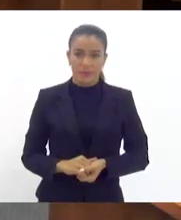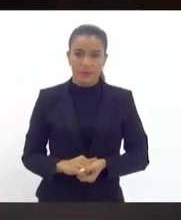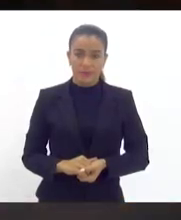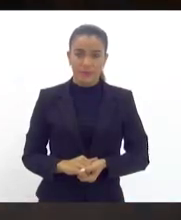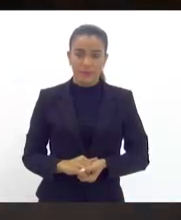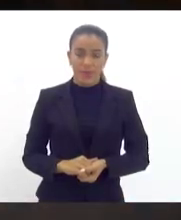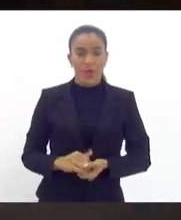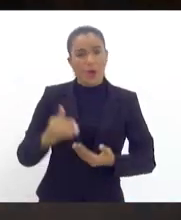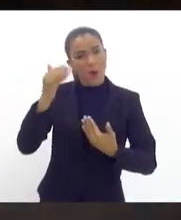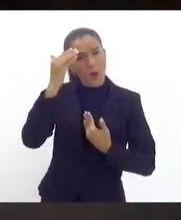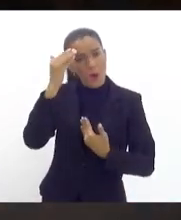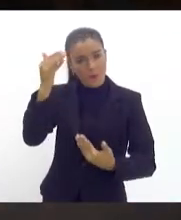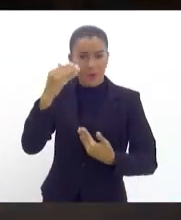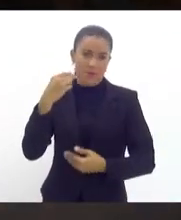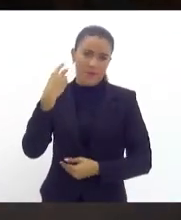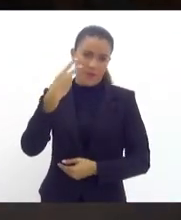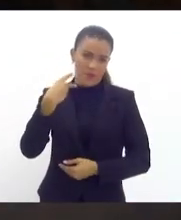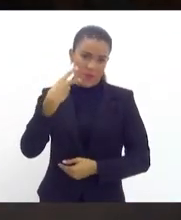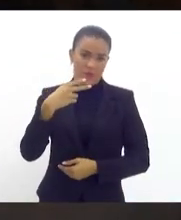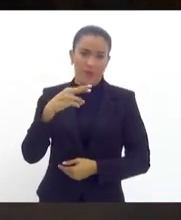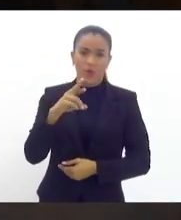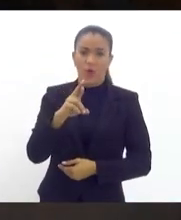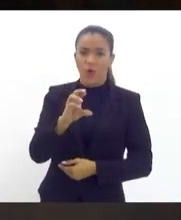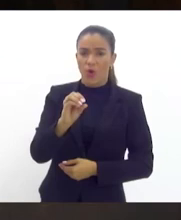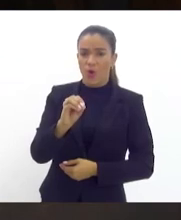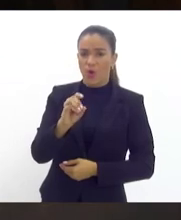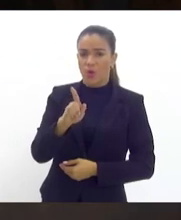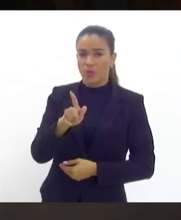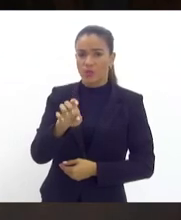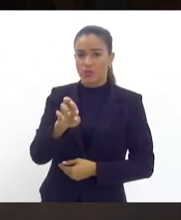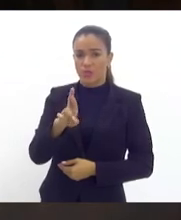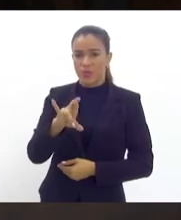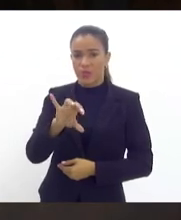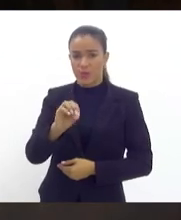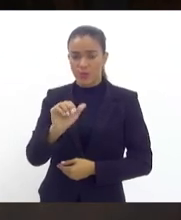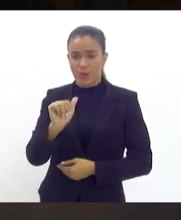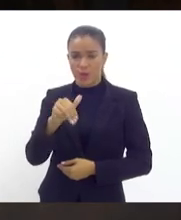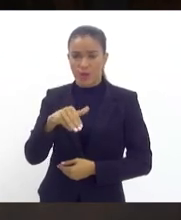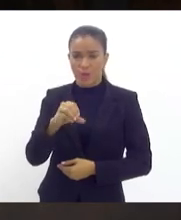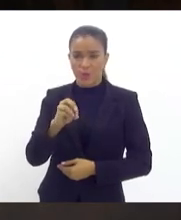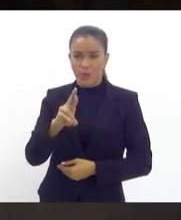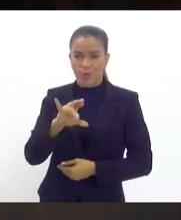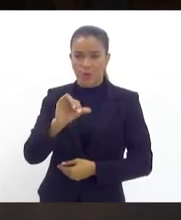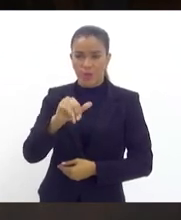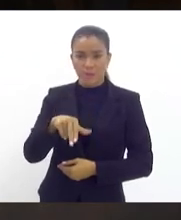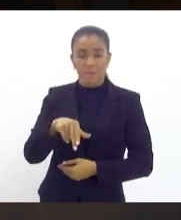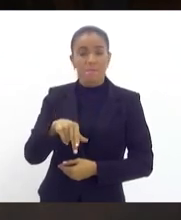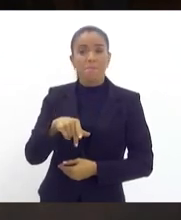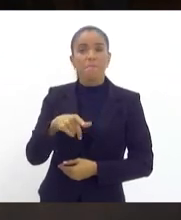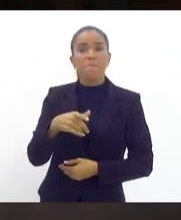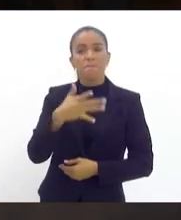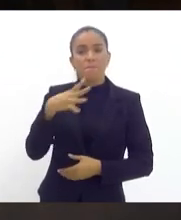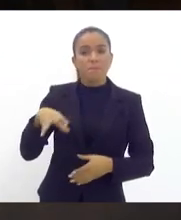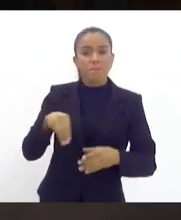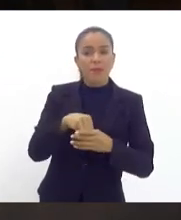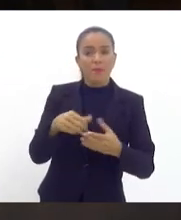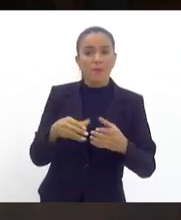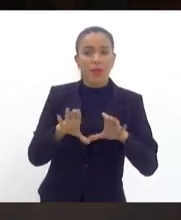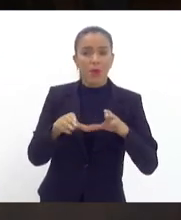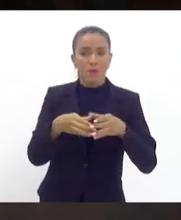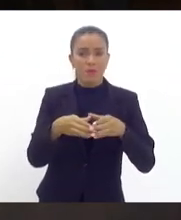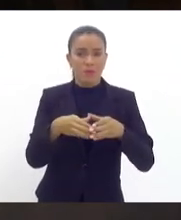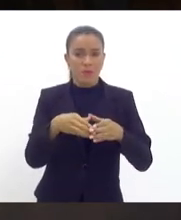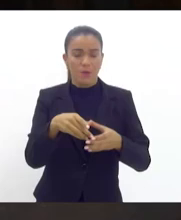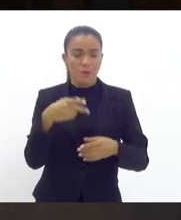Muito obrigado Vereador Rogério Amorim presidente da Comissão de segurança pública da Câmara dos Vereadores Agora